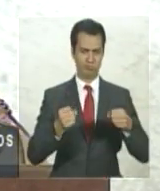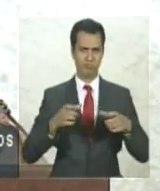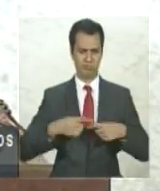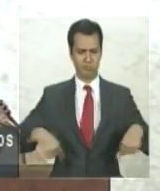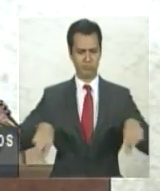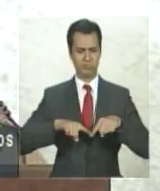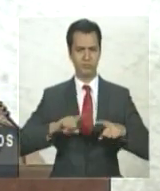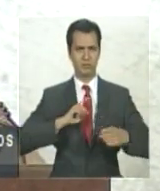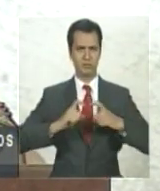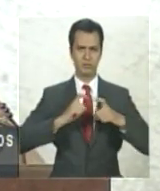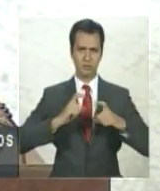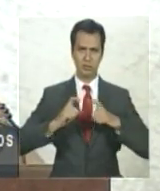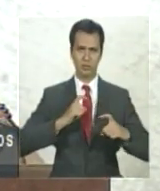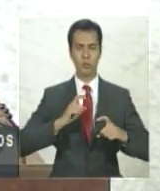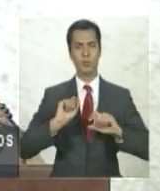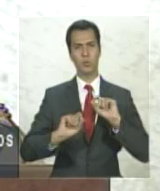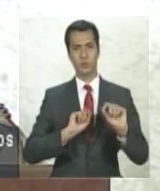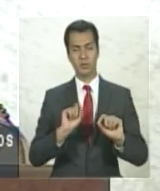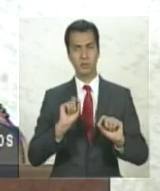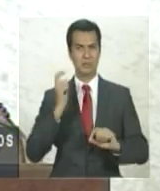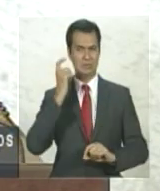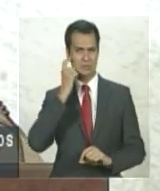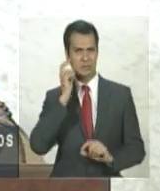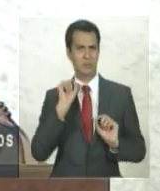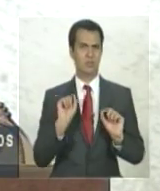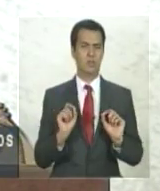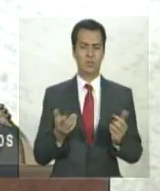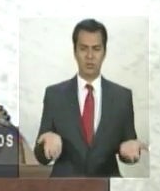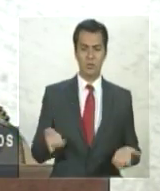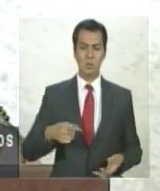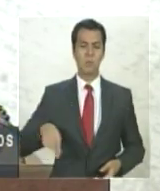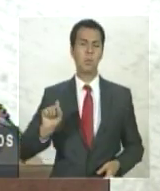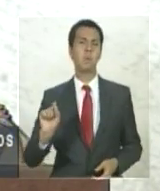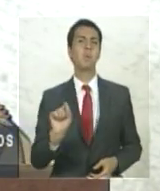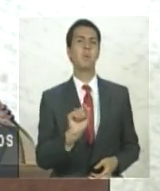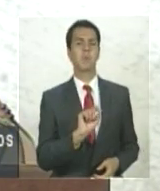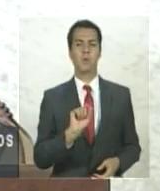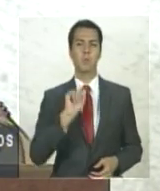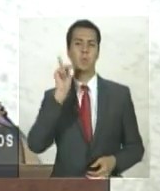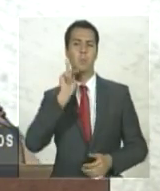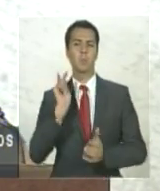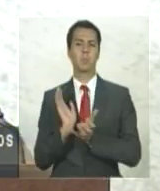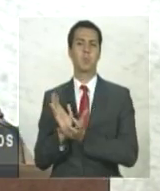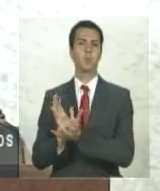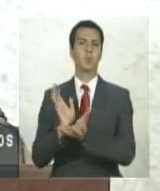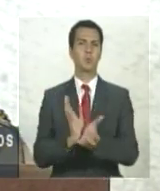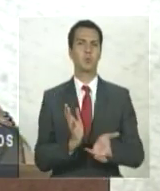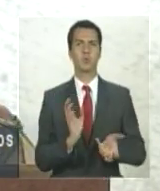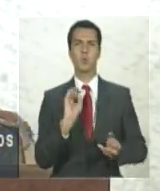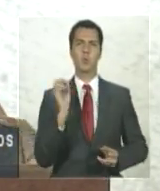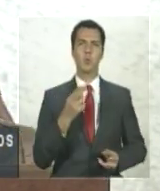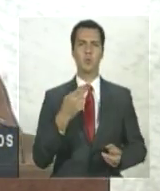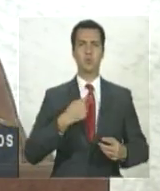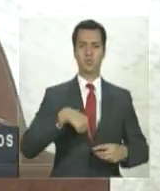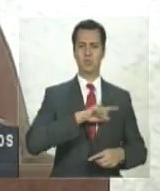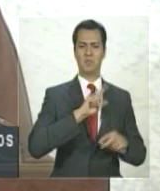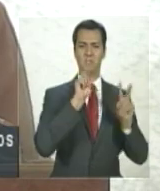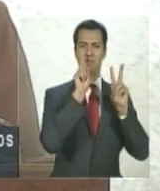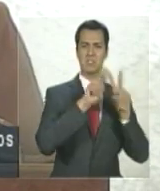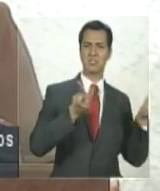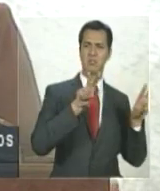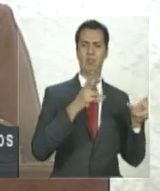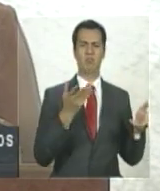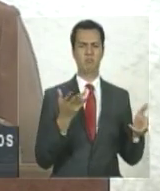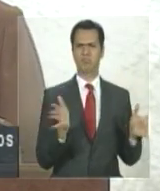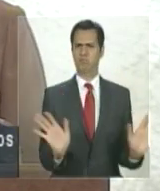é a participação, a posição política, qual é a nossa visão de mundo, mas, enfim,